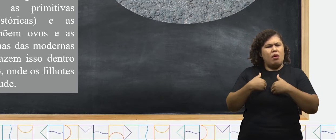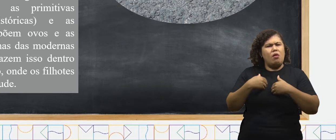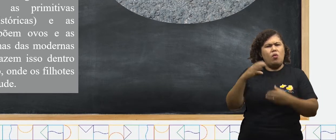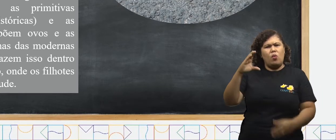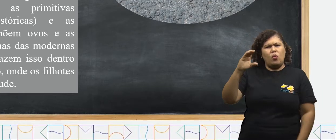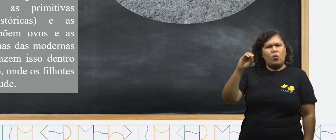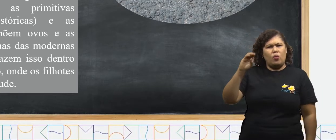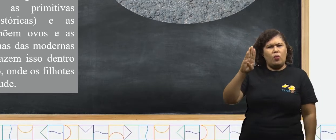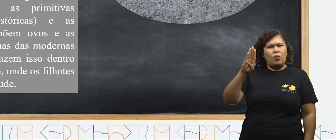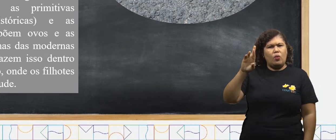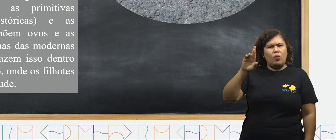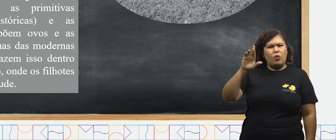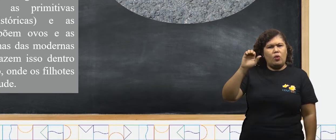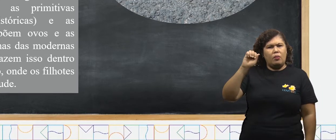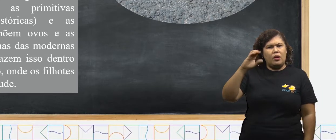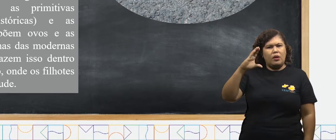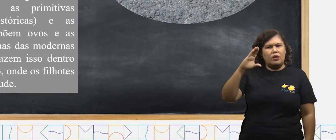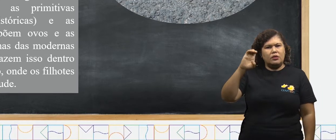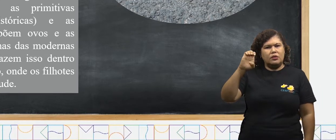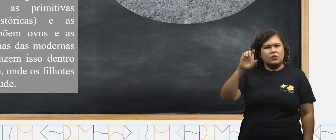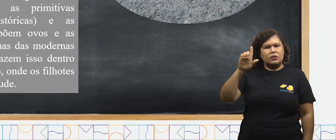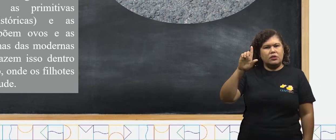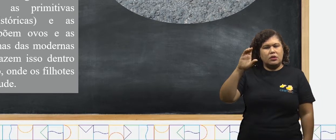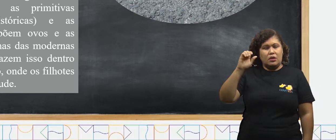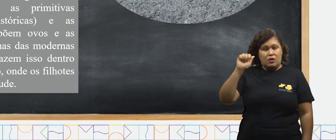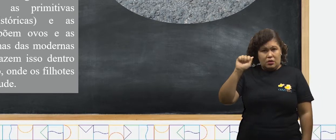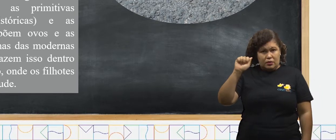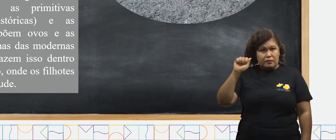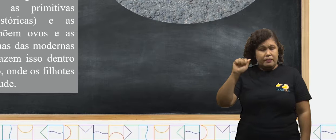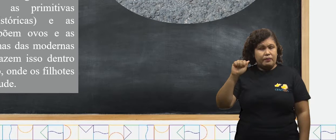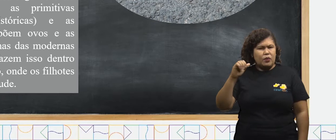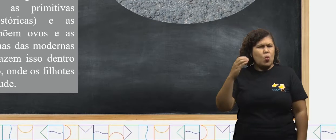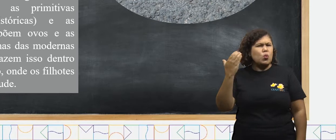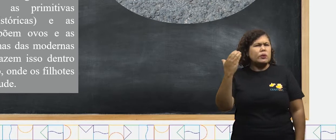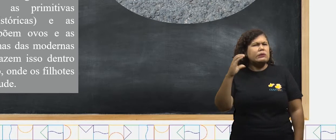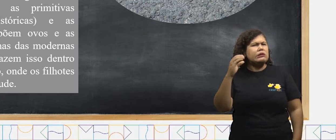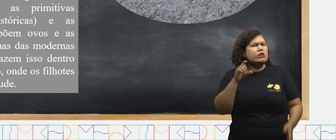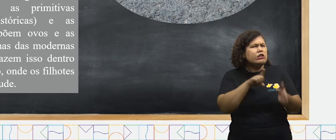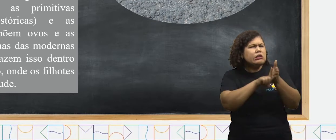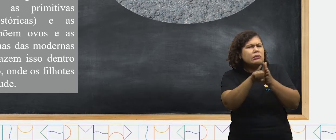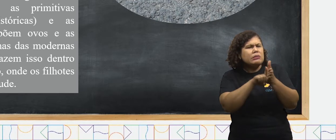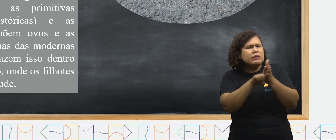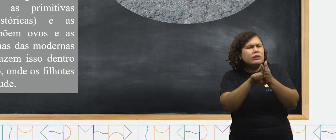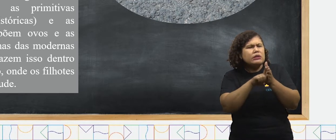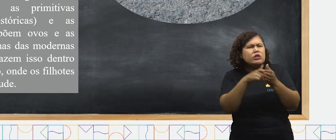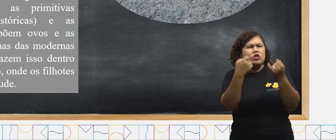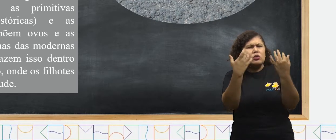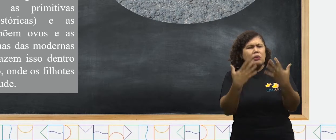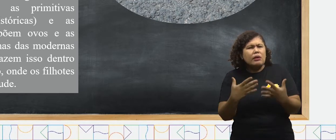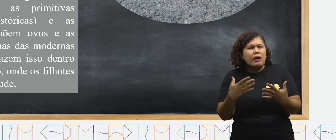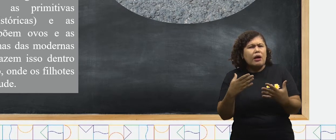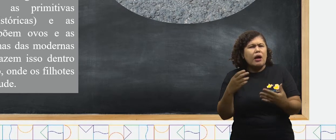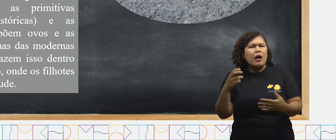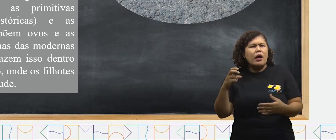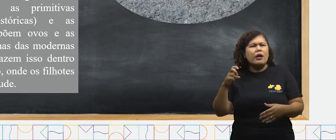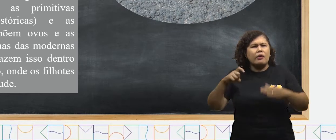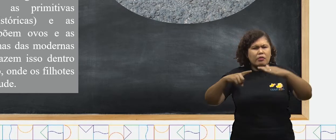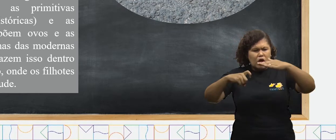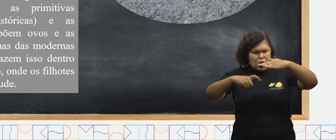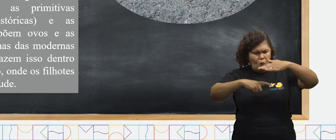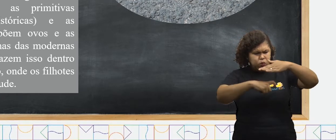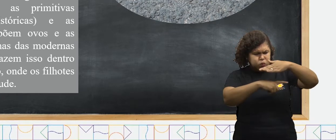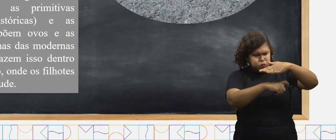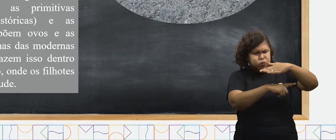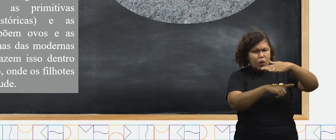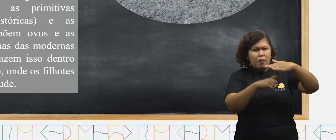cega? Segundo alguns estudiosos deste tipo de anfíbio, as cobras cegas têm uma dieta